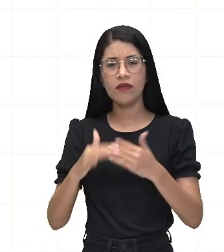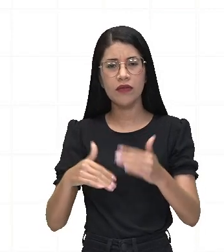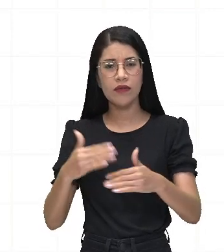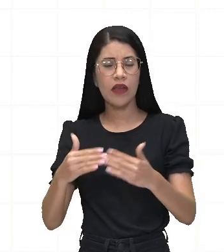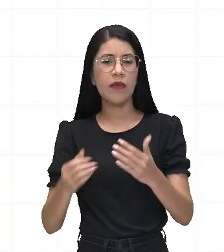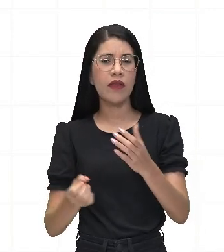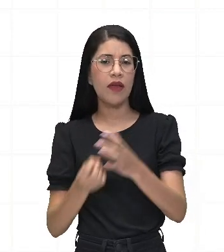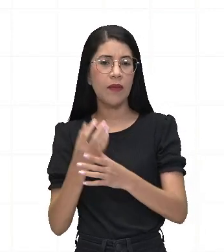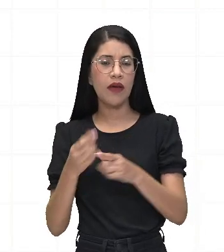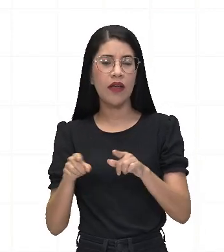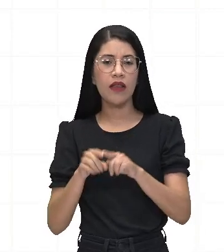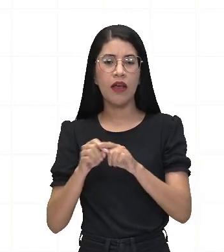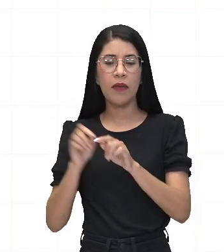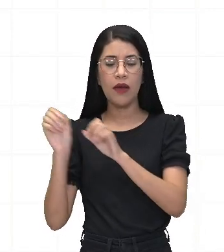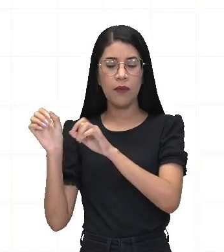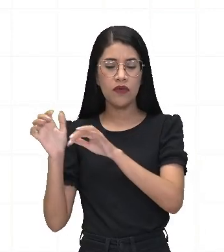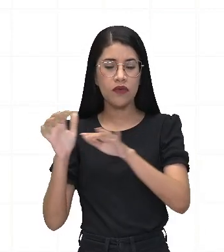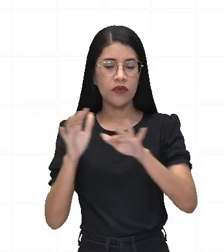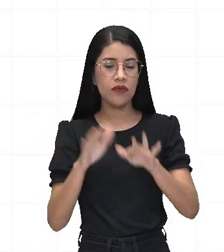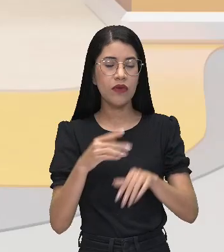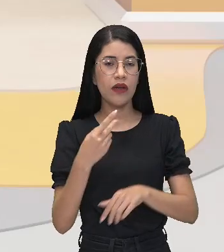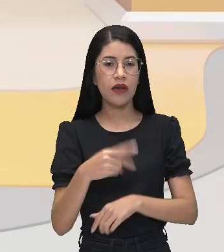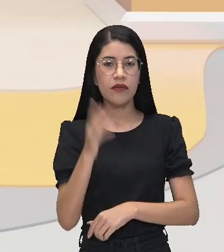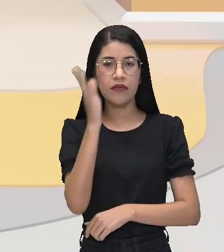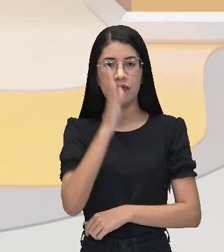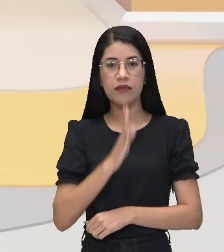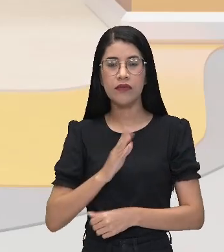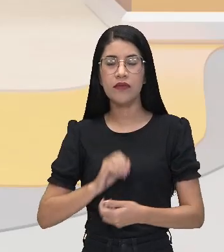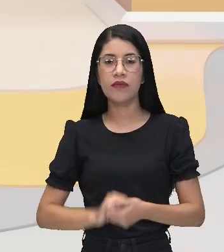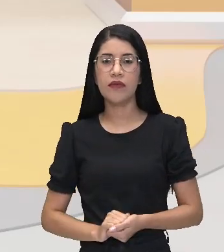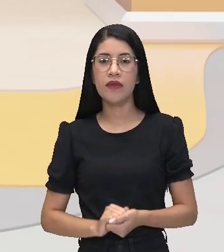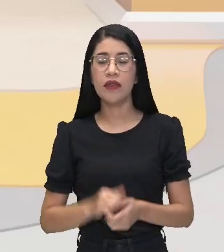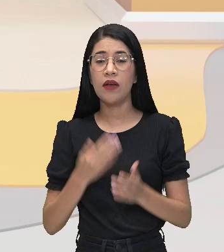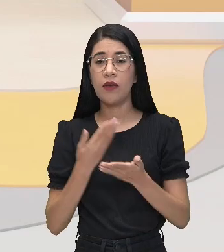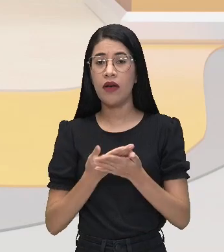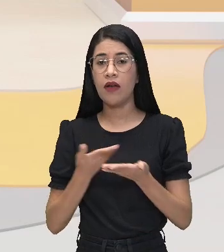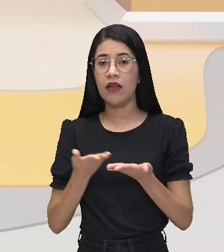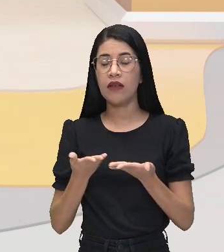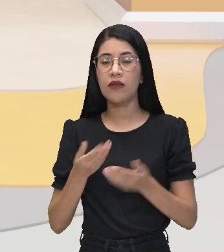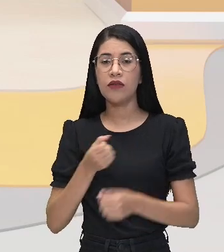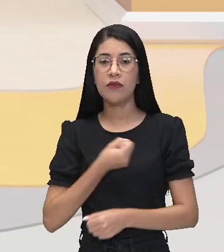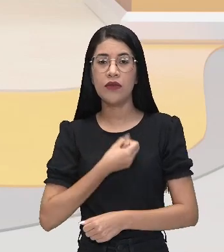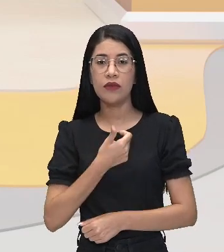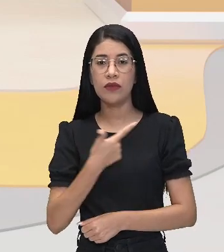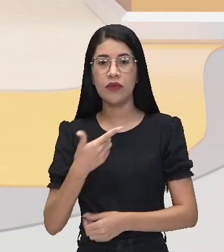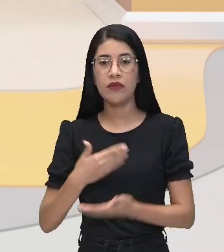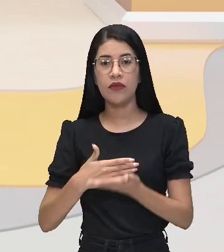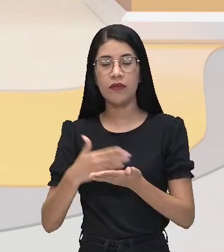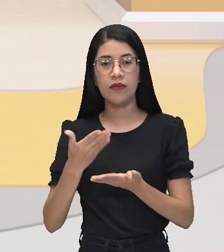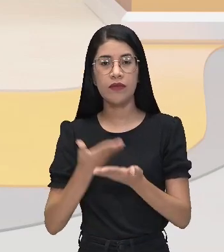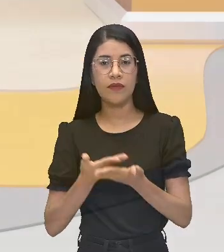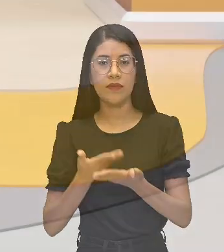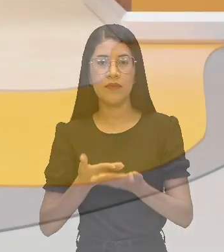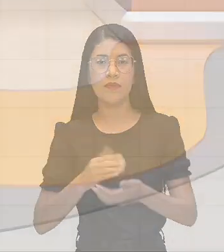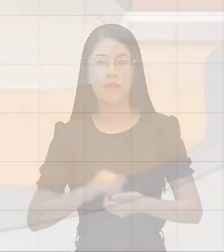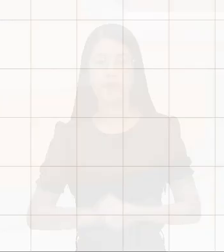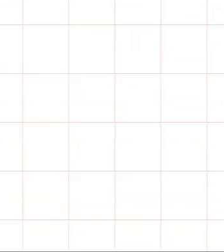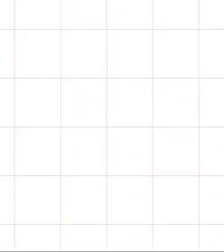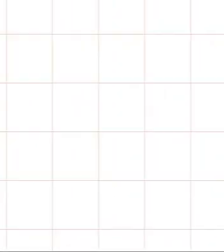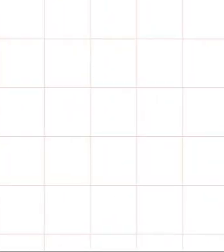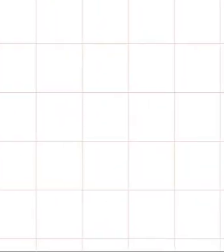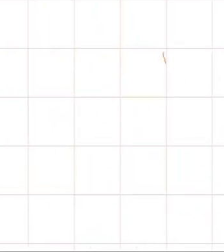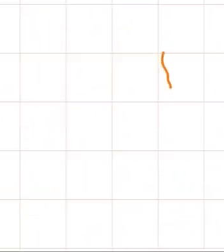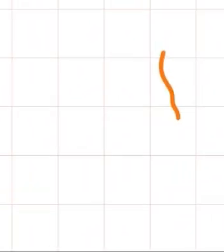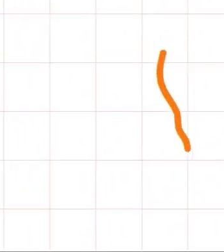e ocupação do território brasileiro. Então, essa é a aula de número 12 e vamos para mais uma aula de geografia.